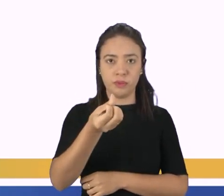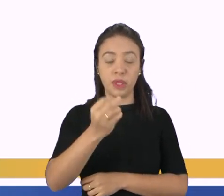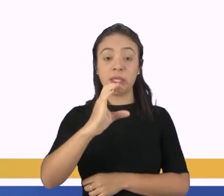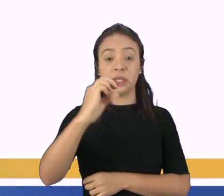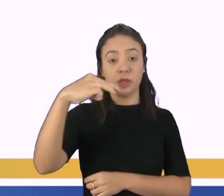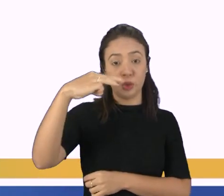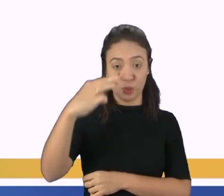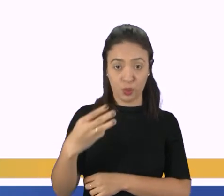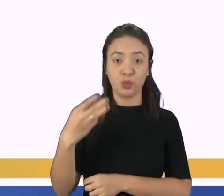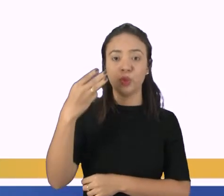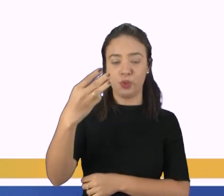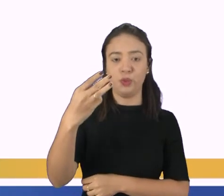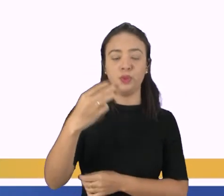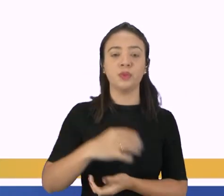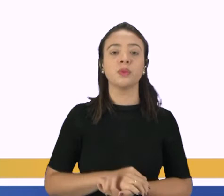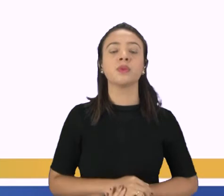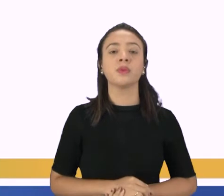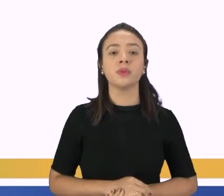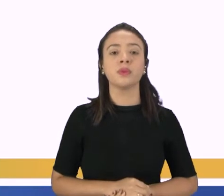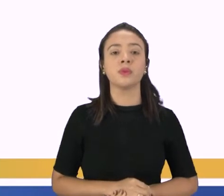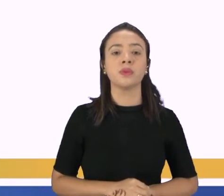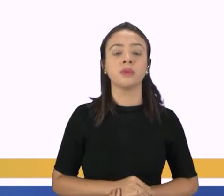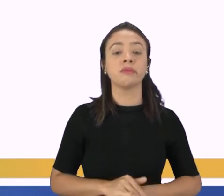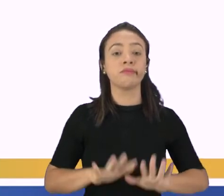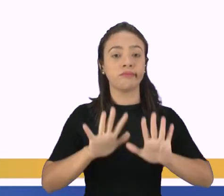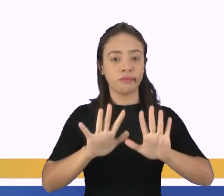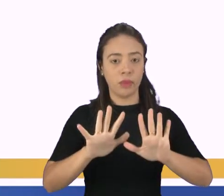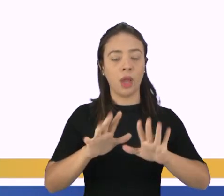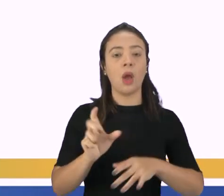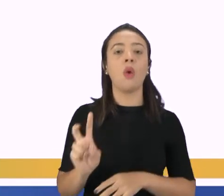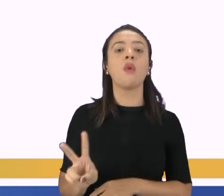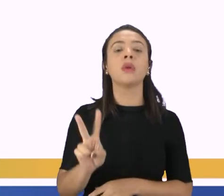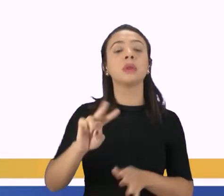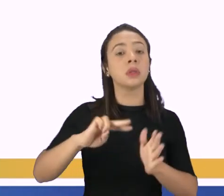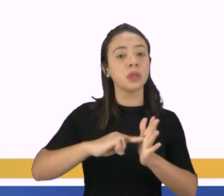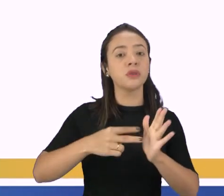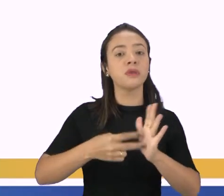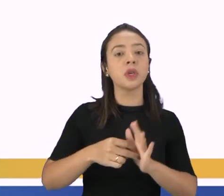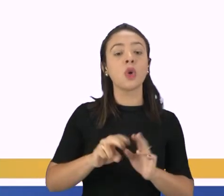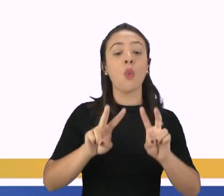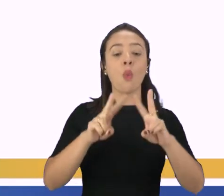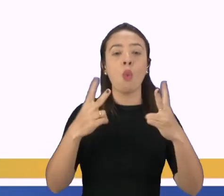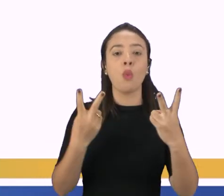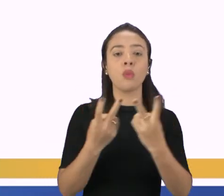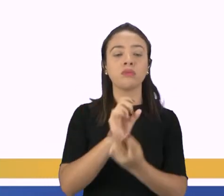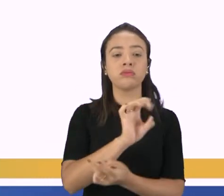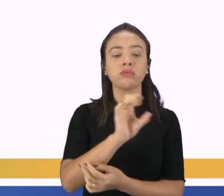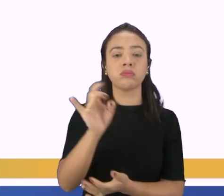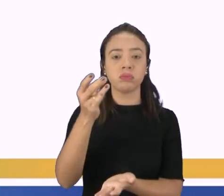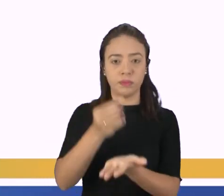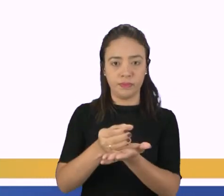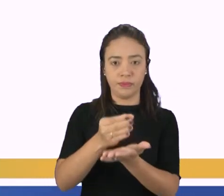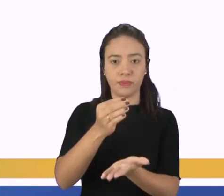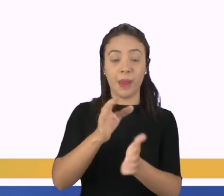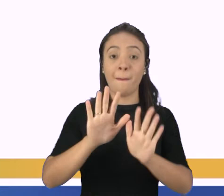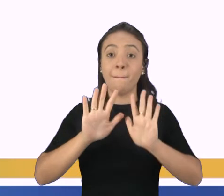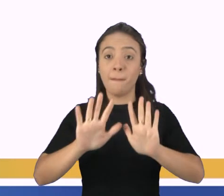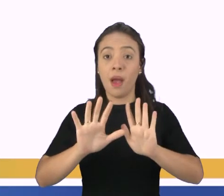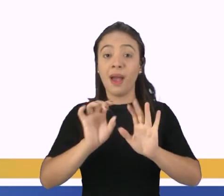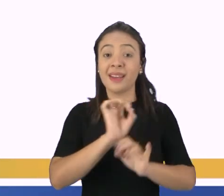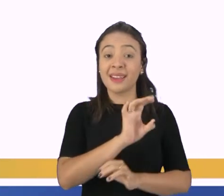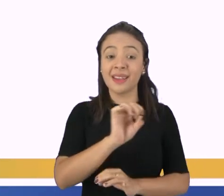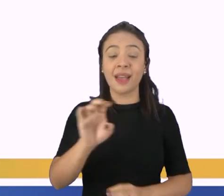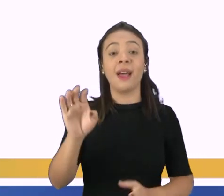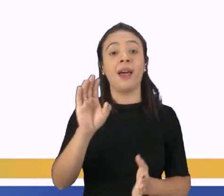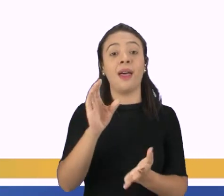282,6 centímetros cúbicos. Então, esse valor aí representa o volume de cada lata. Mas cada lata